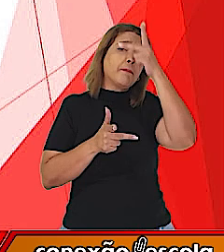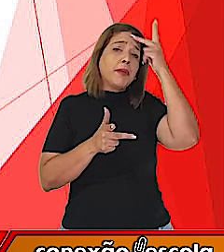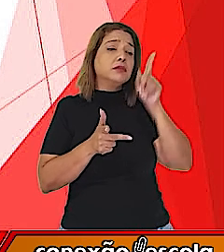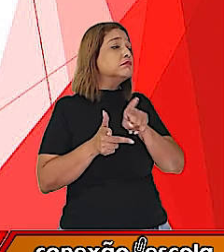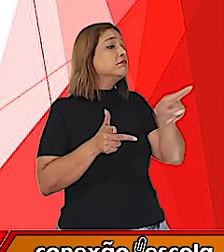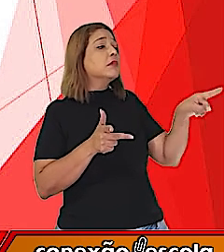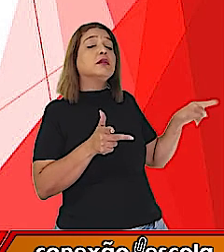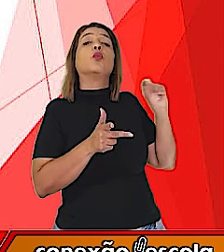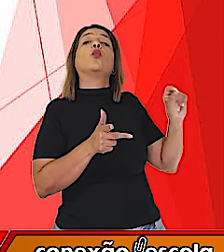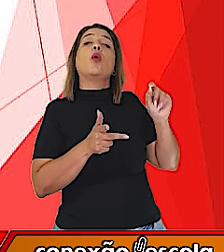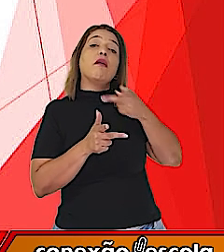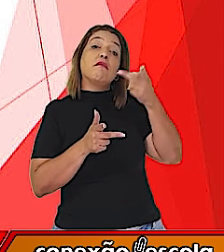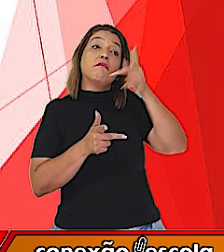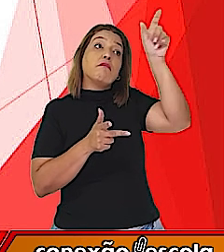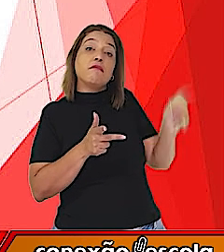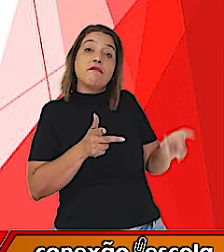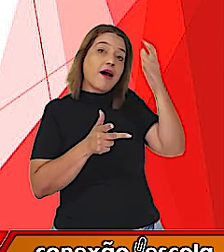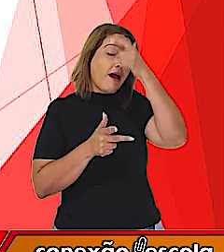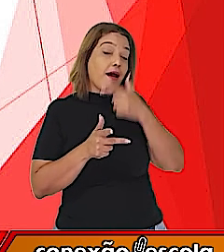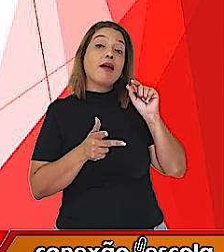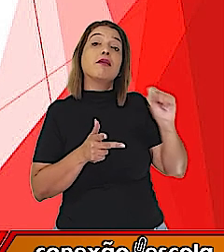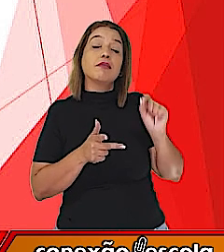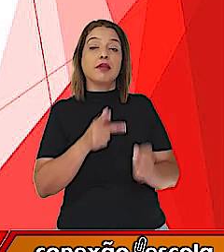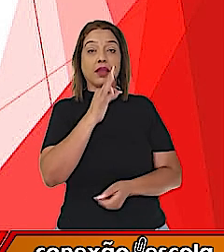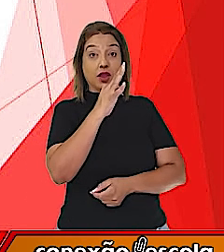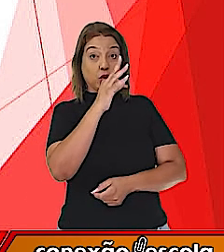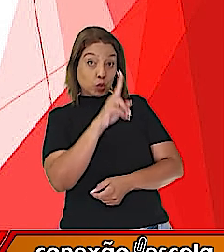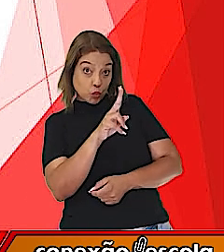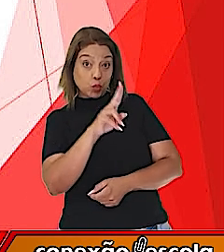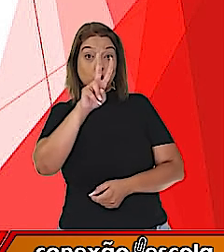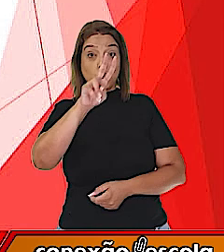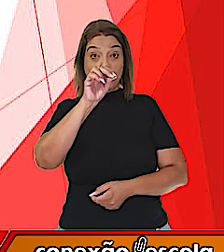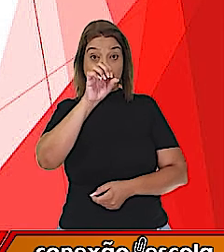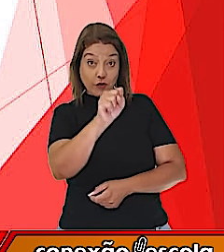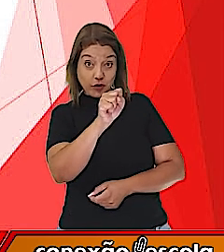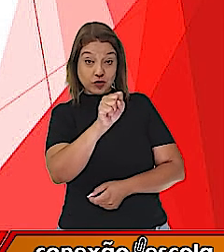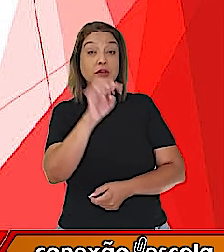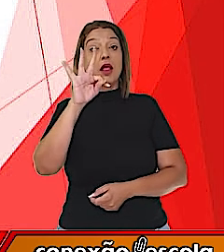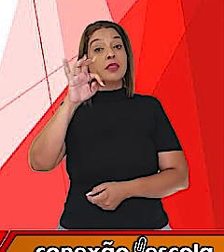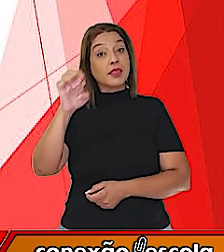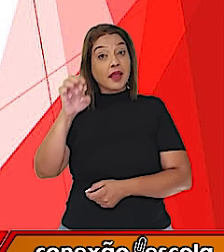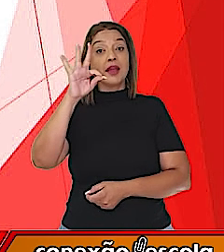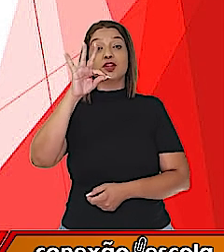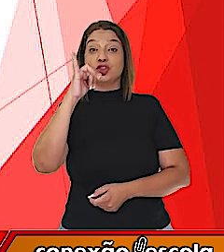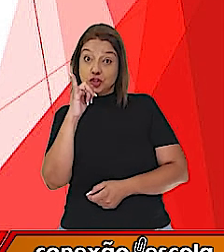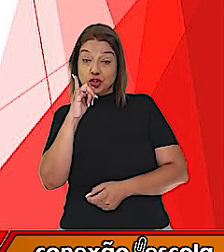em algumas regiões do Brasil. Tu, vós, te,